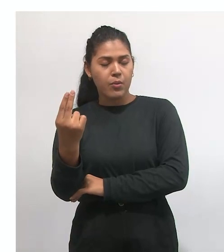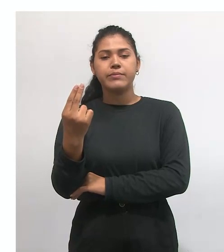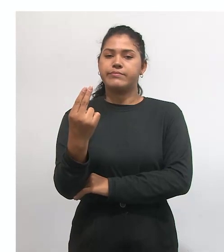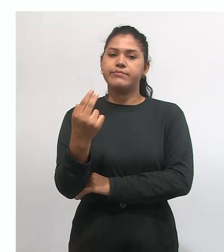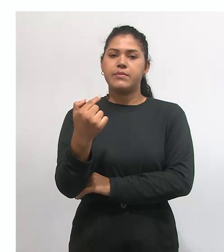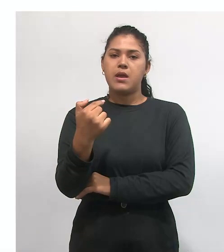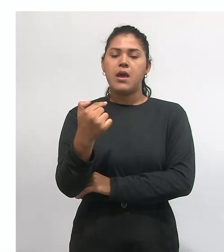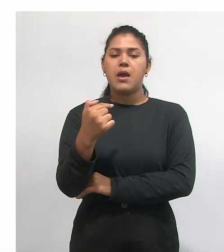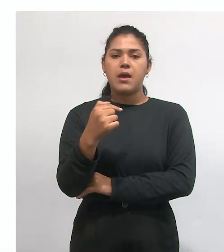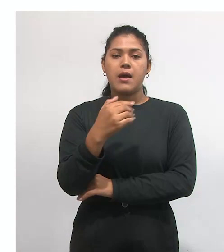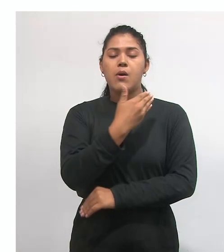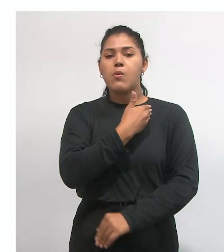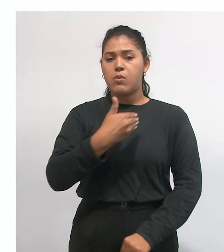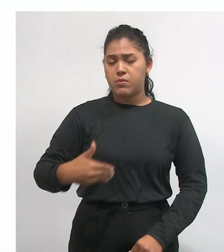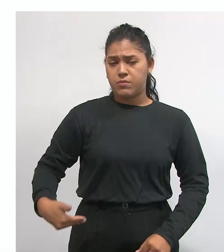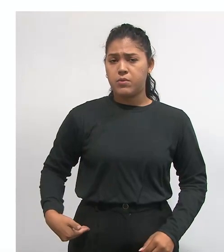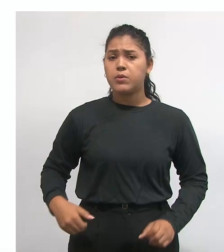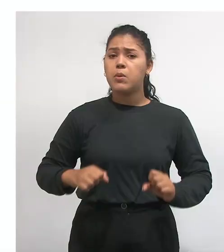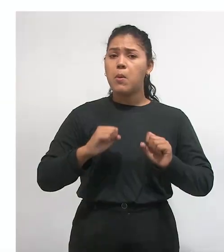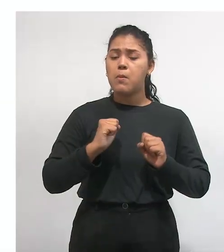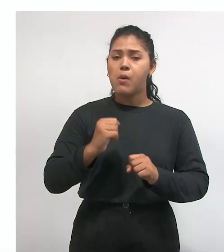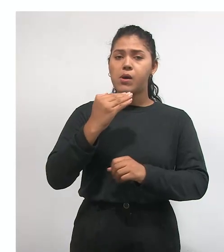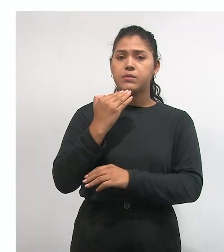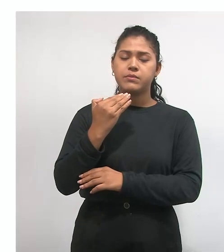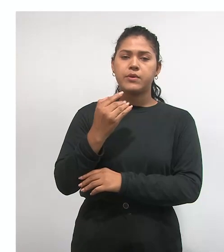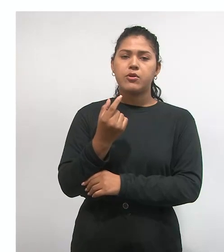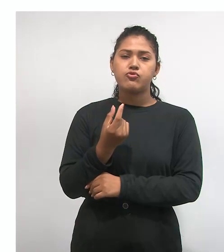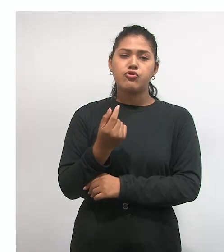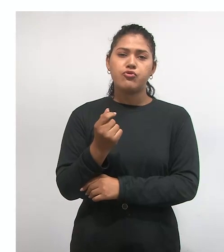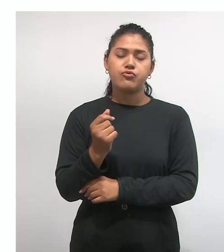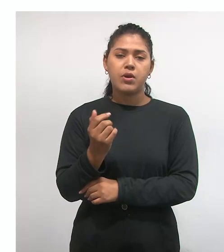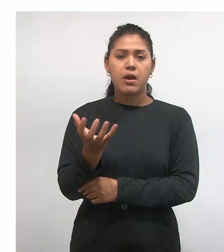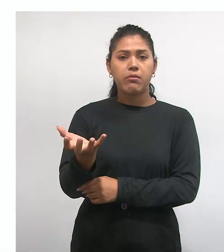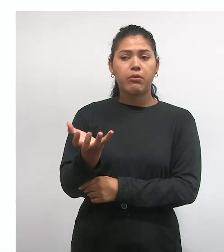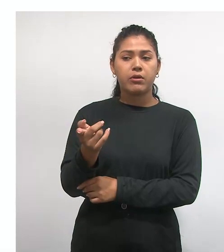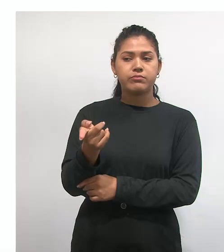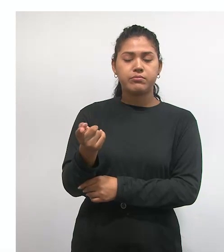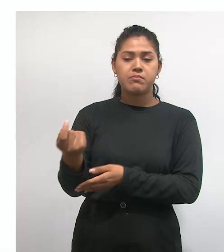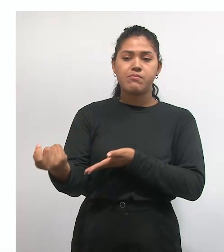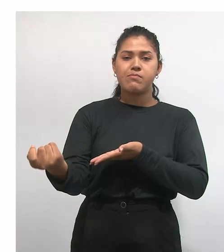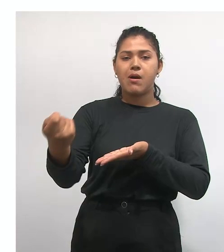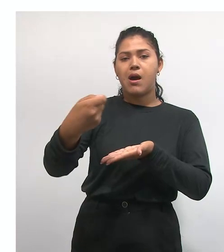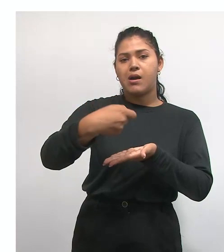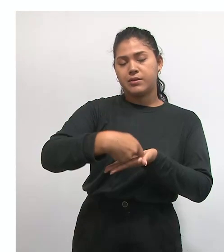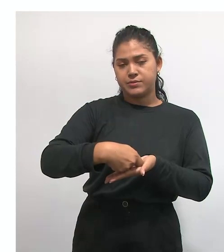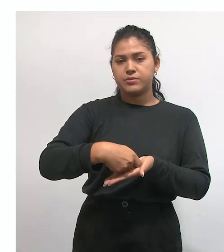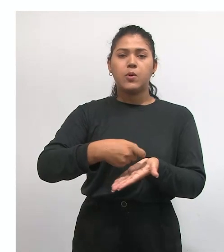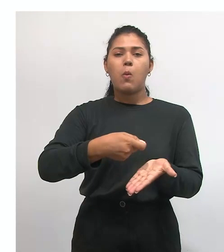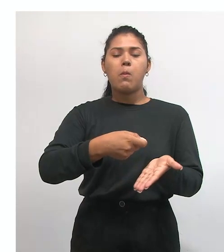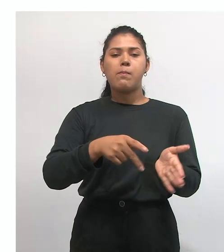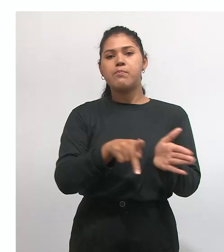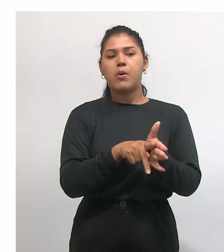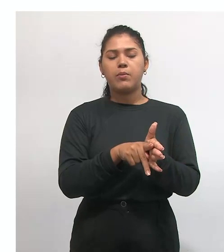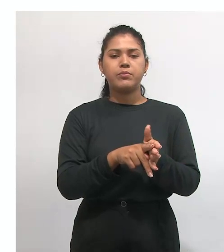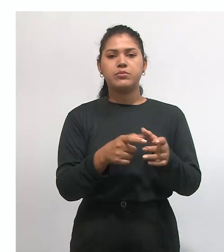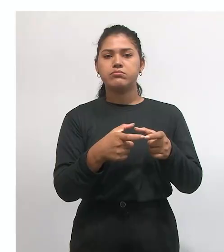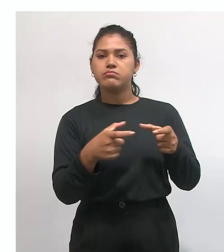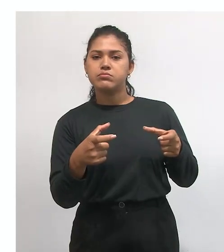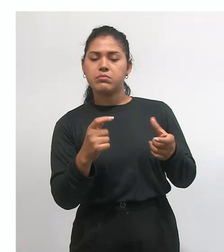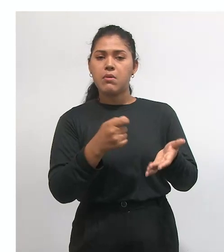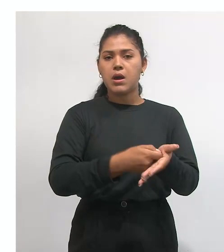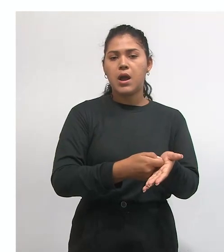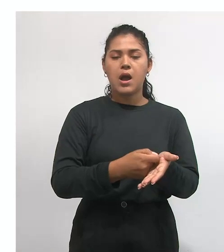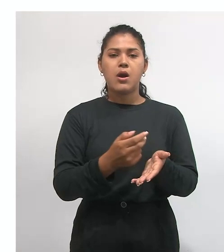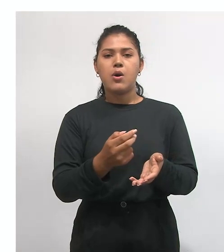no caso ao contribuinte, em caráter supletivo do cumprimento total ou parcial da referida obrigação. Olha